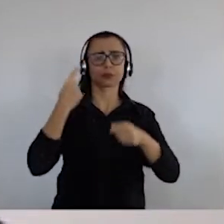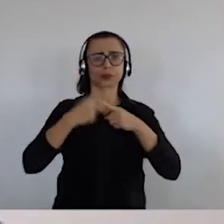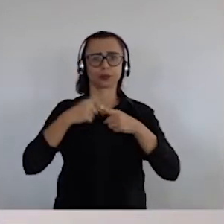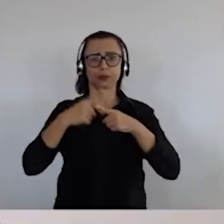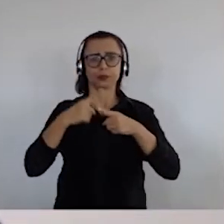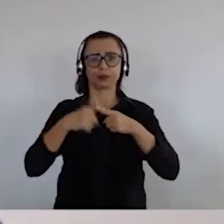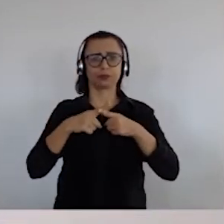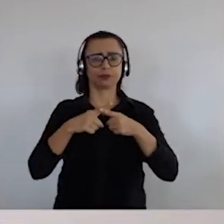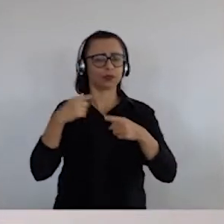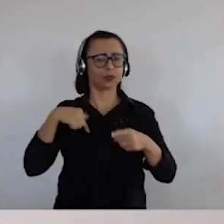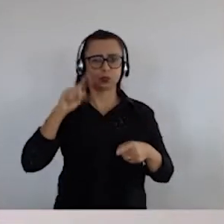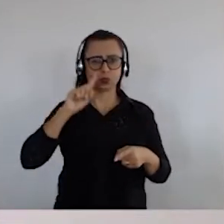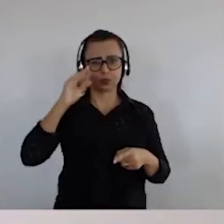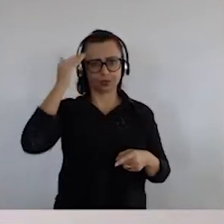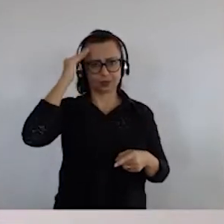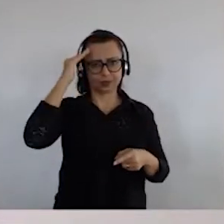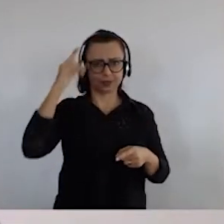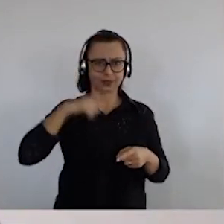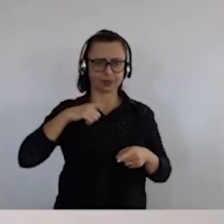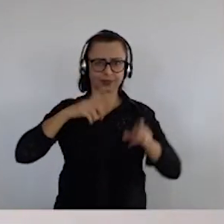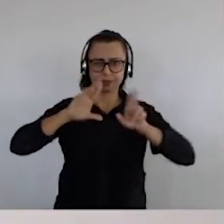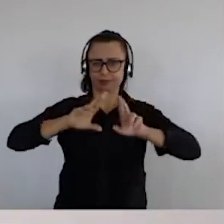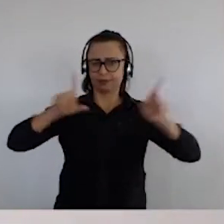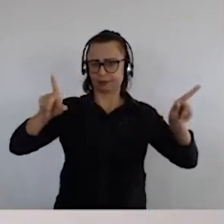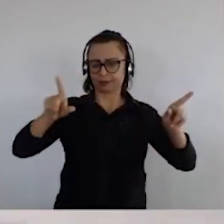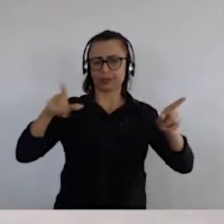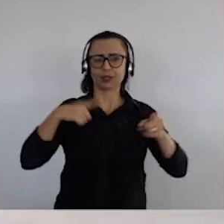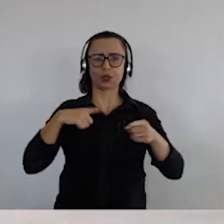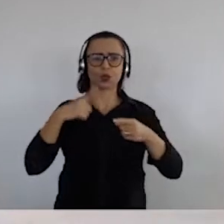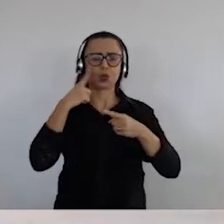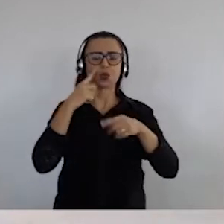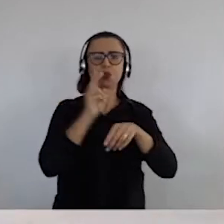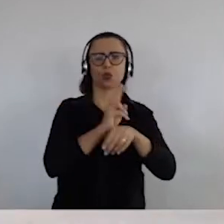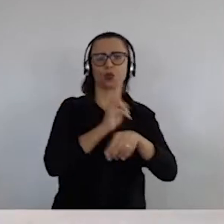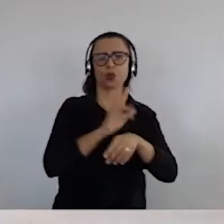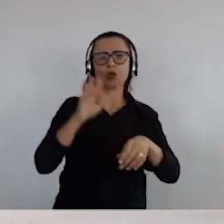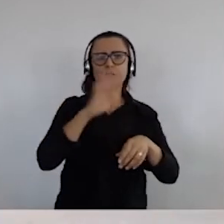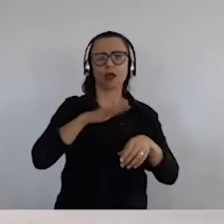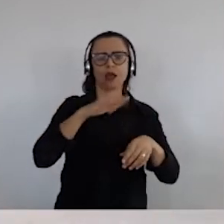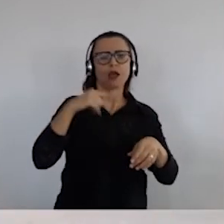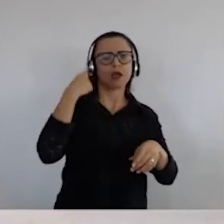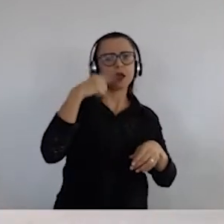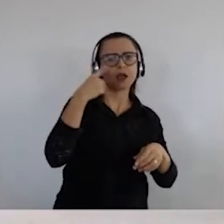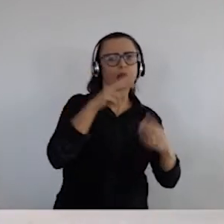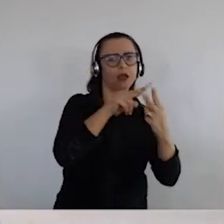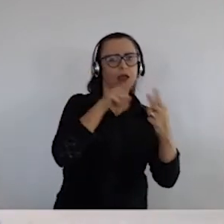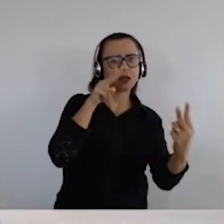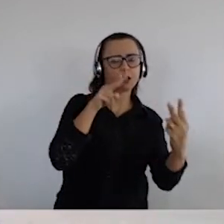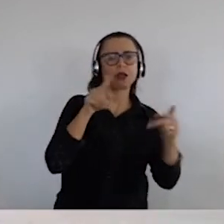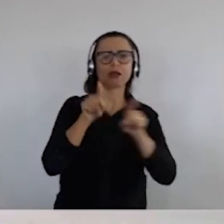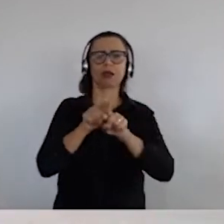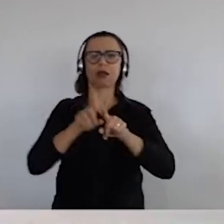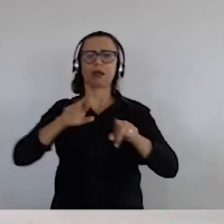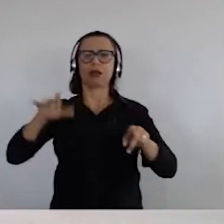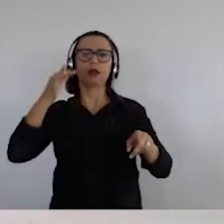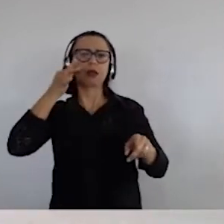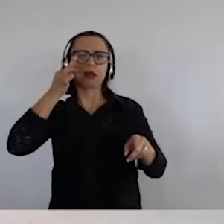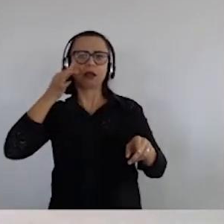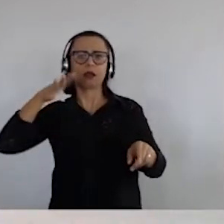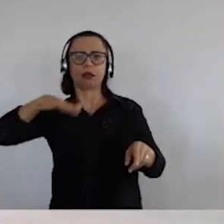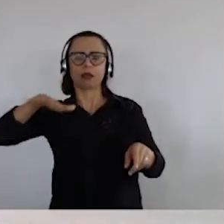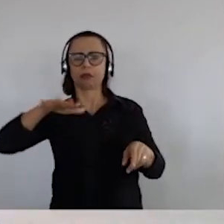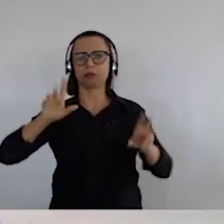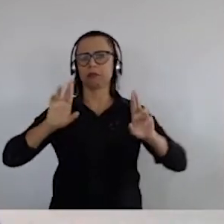porque não entendemos existir diferenças entre prerrogativas da advocacia no plano virtual e no plano